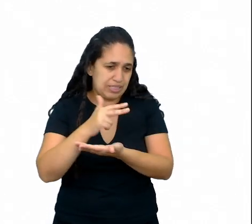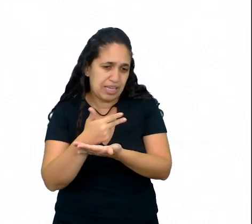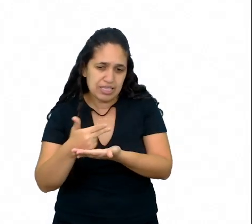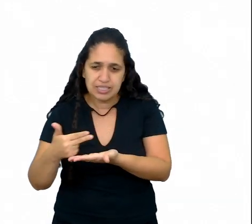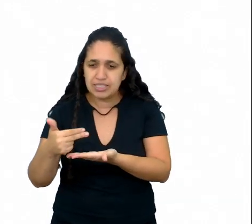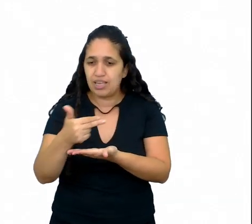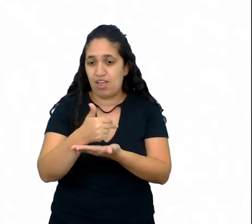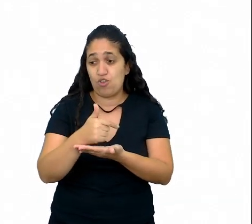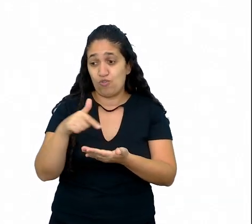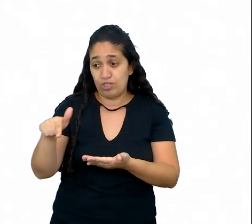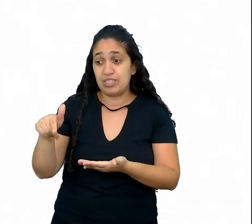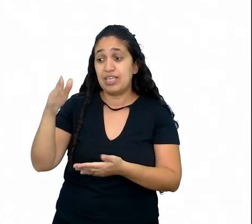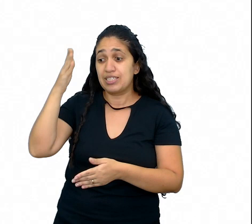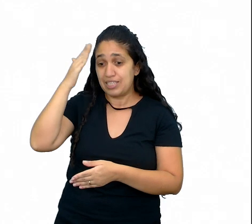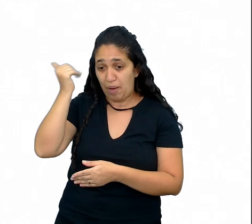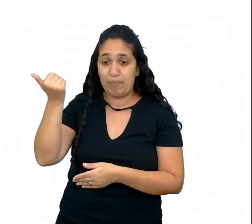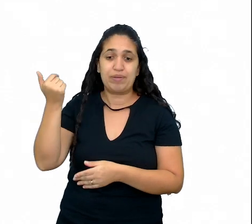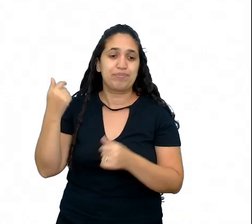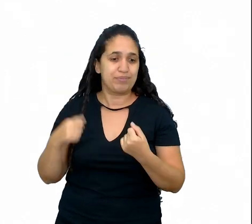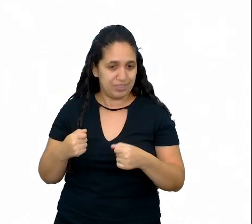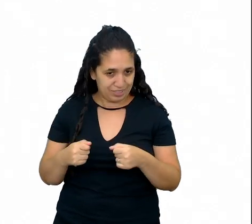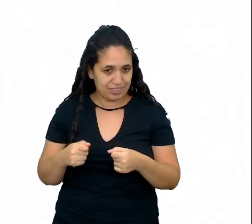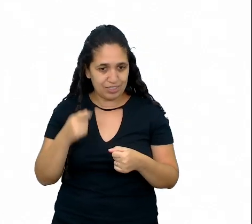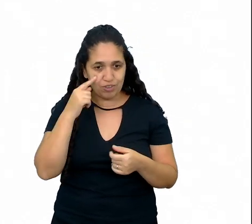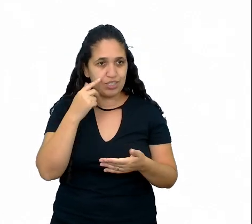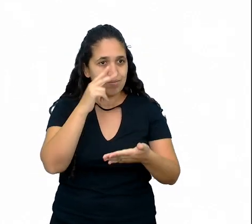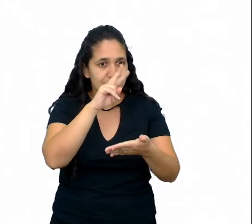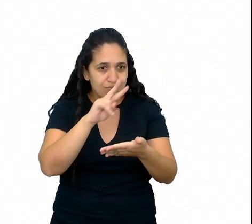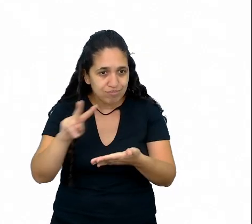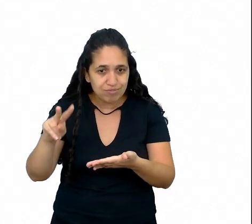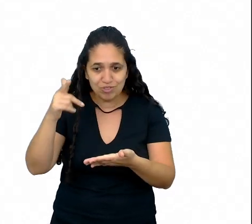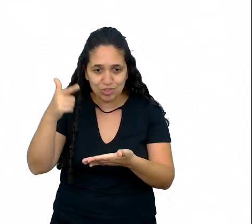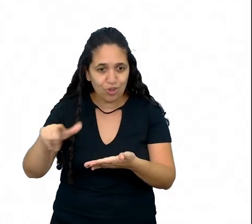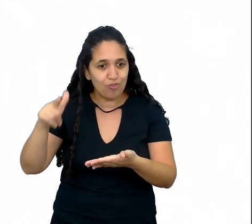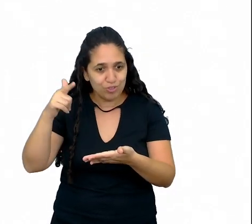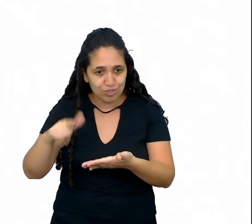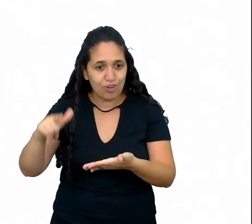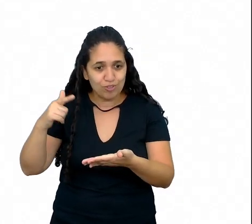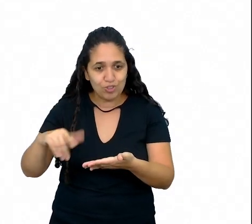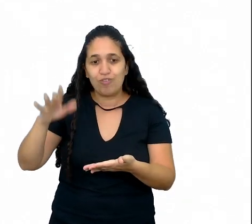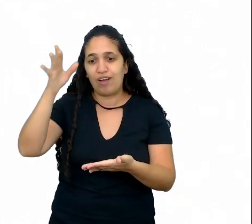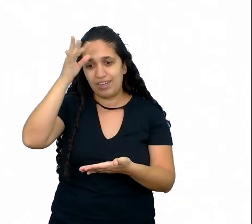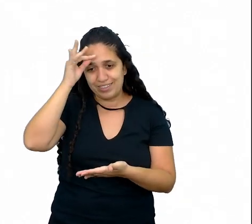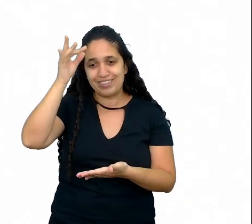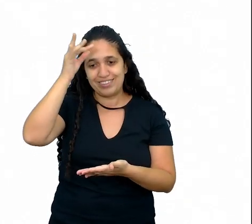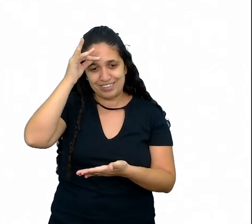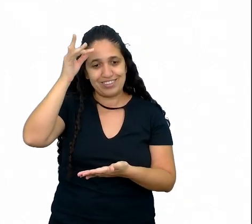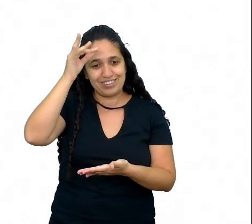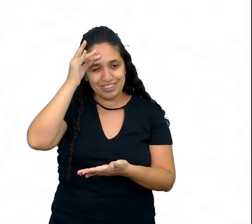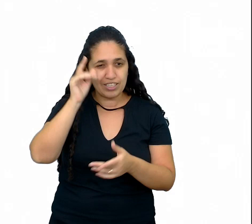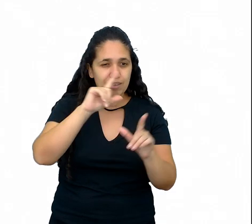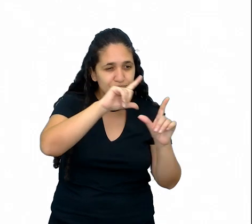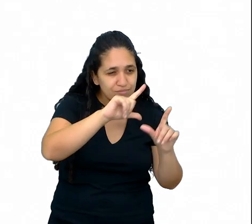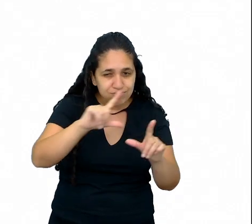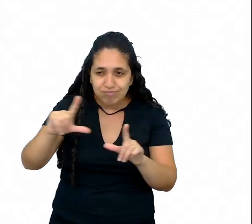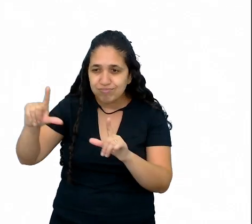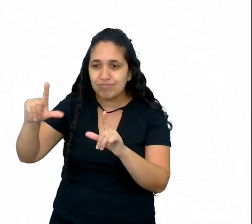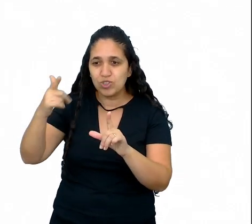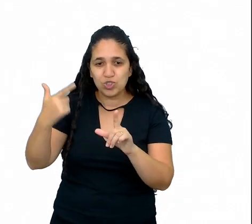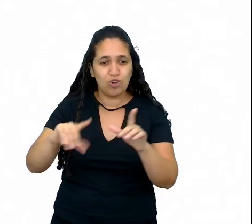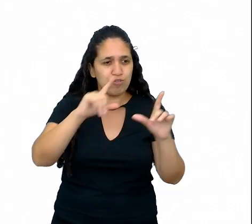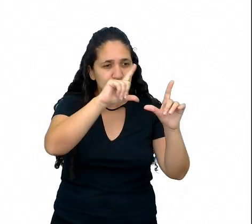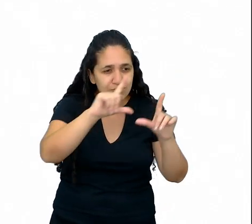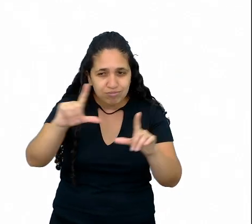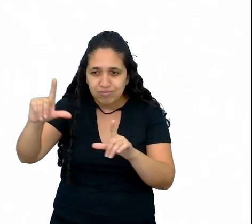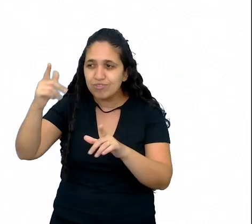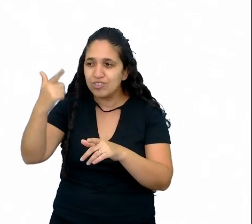conteúdo que está ali, e você rever aquilo lá muitas vezes também, né, para aquilo ficar num formato ideal, aquilo é revisto